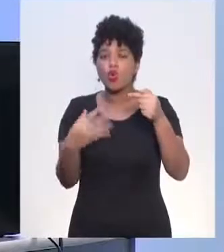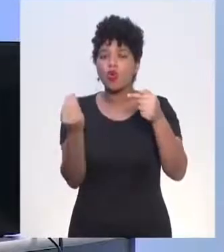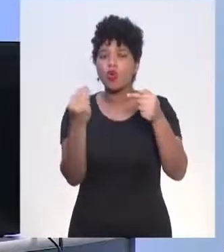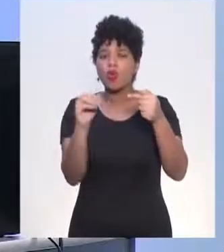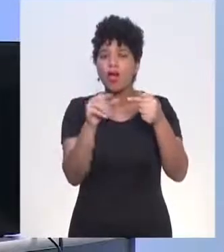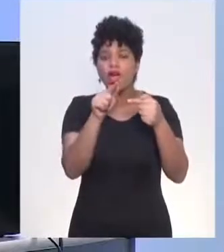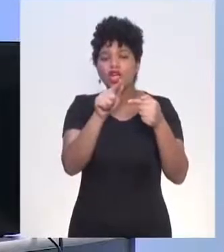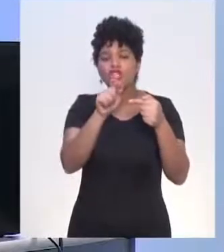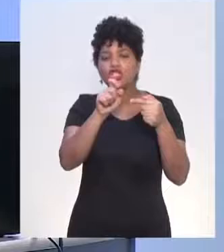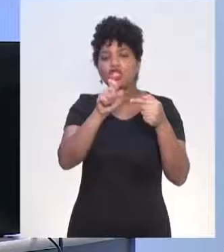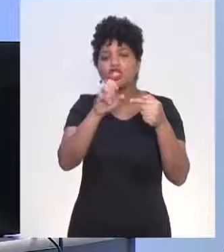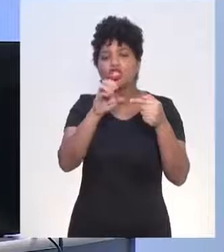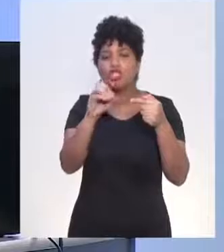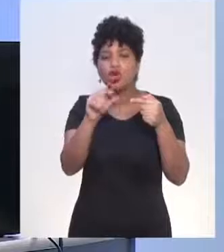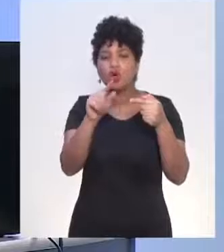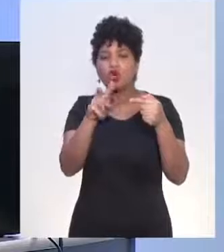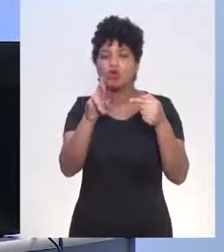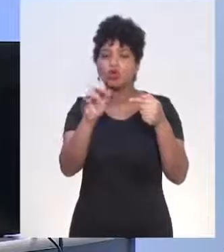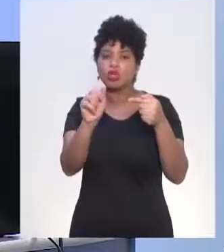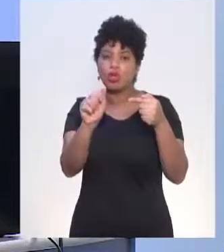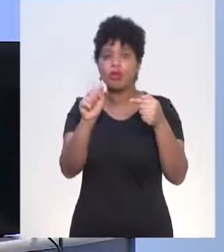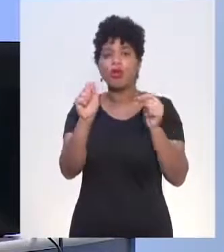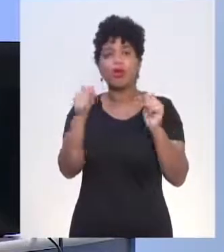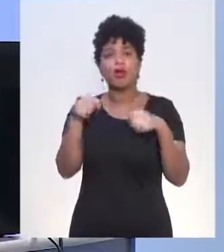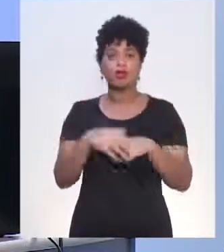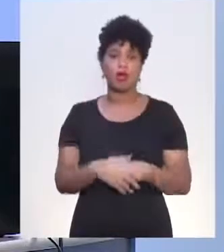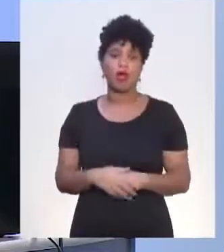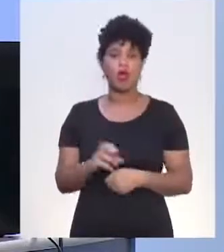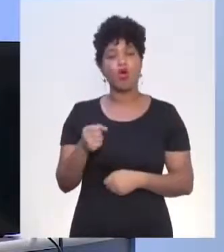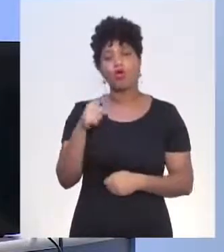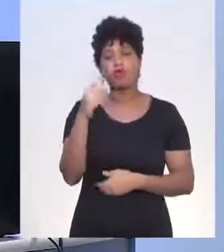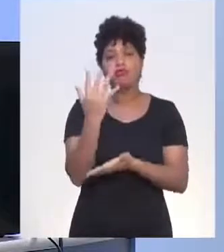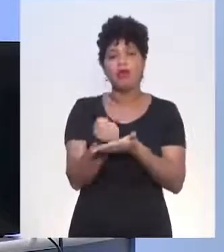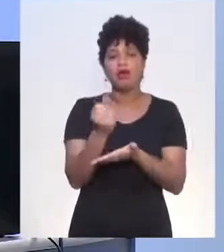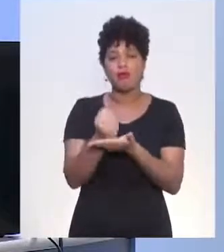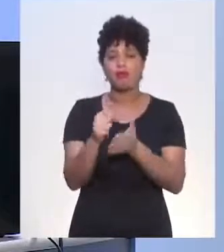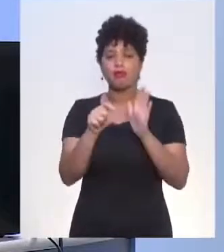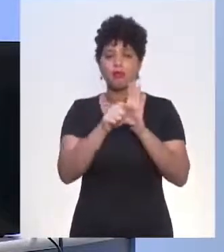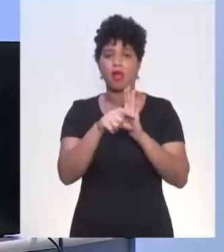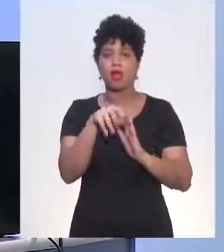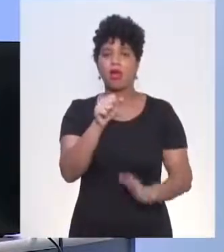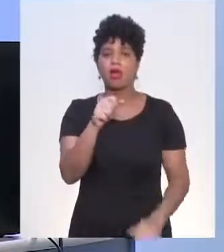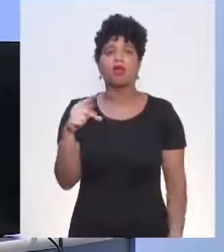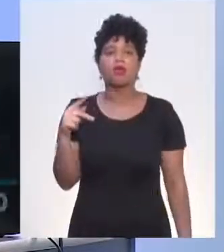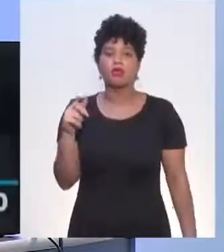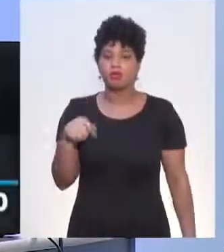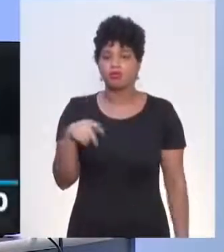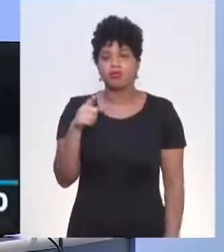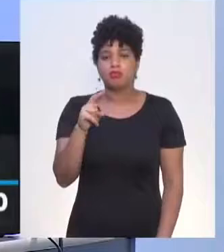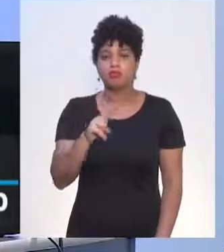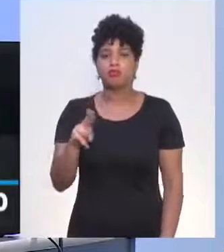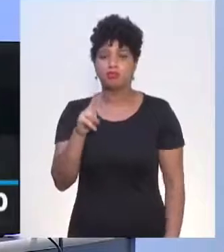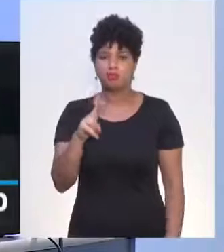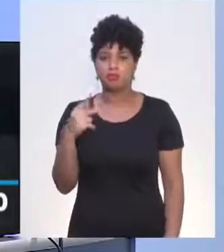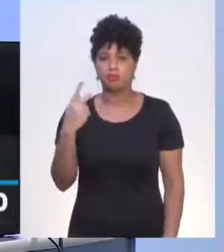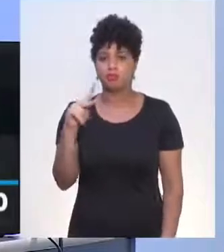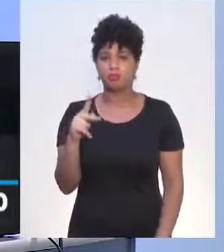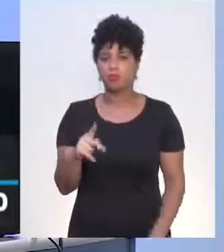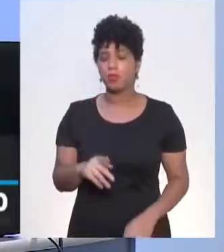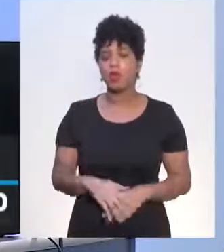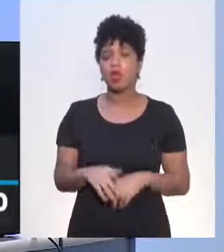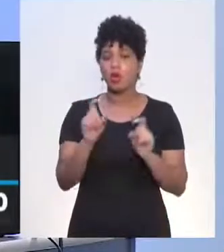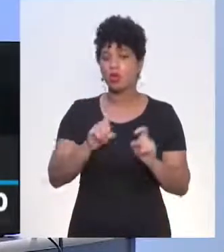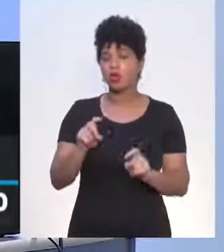você pode colocar. Você pode ir pela internet, ou você pode baixar esse aplicativo, né? Você pode instalar ele no computador e você utilizar.